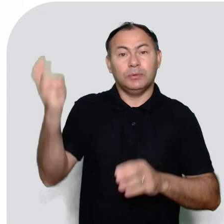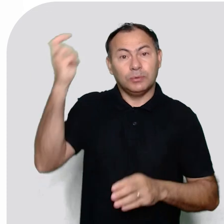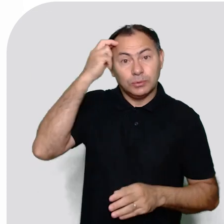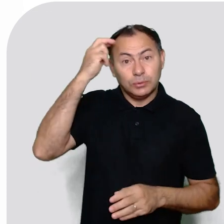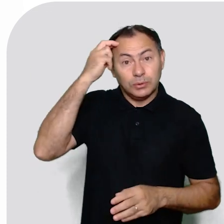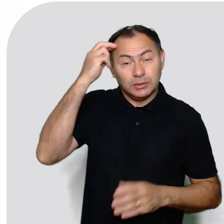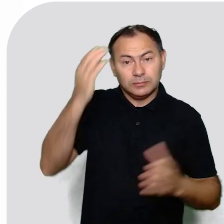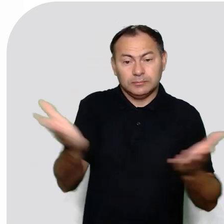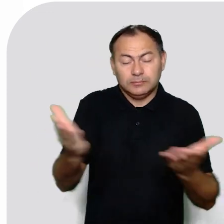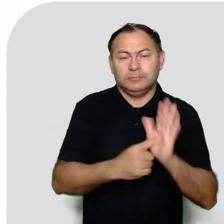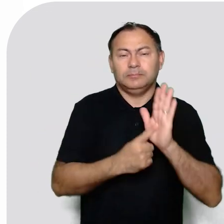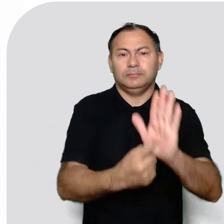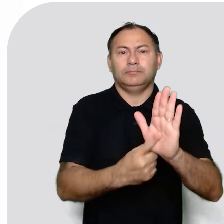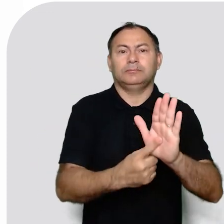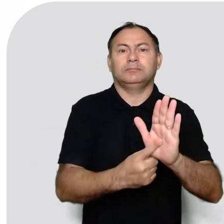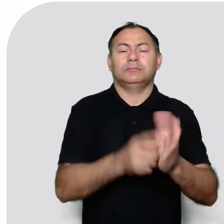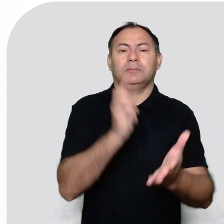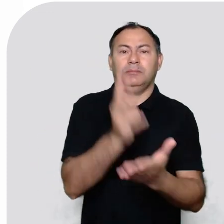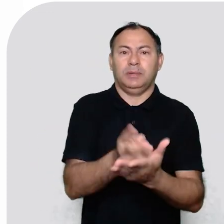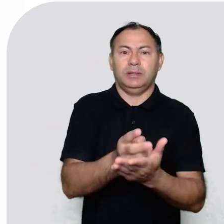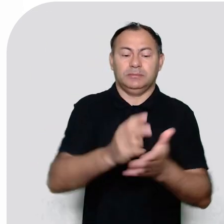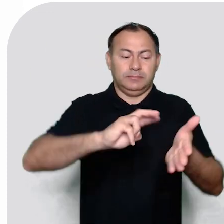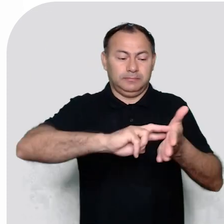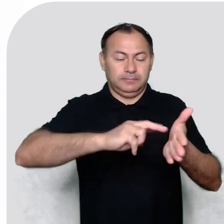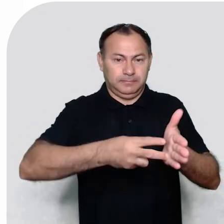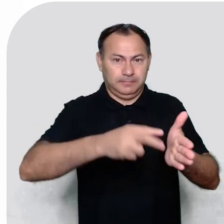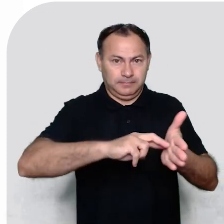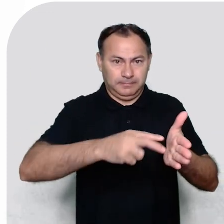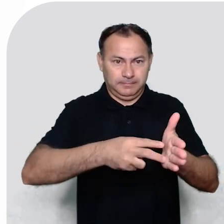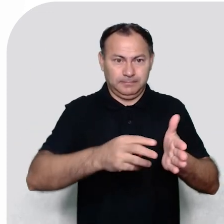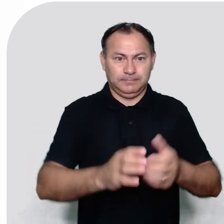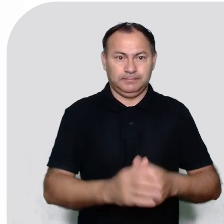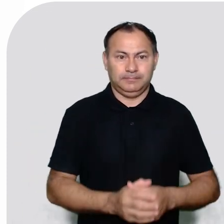moderna traziam os mesmos significados.